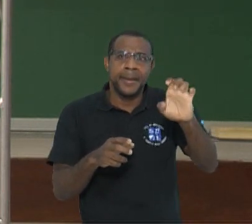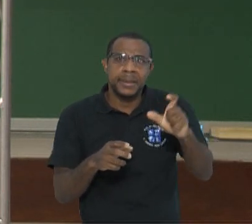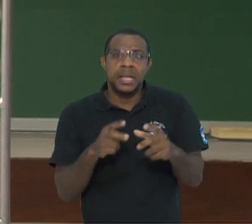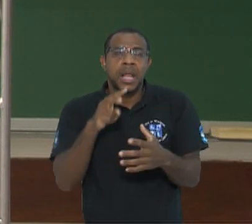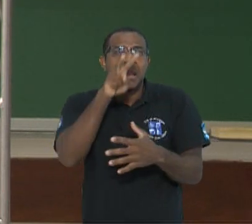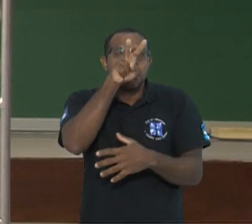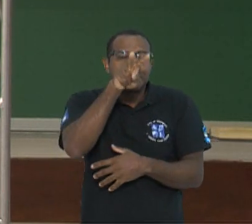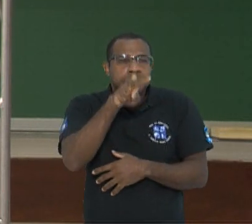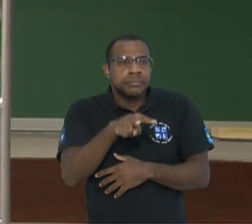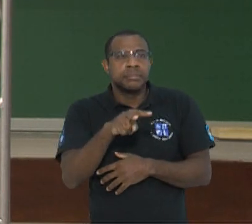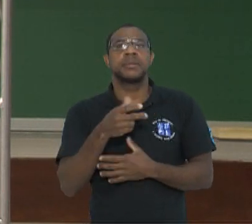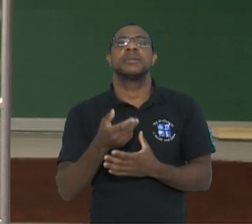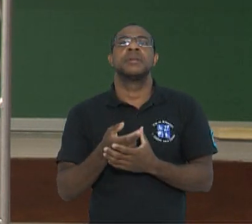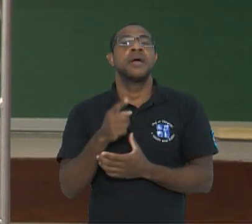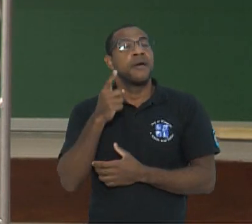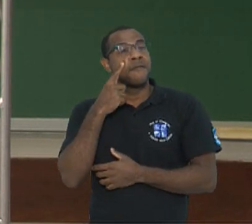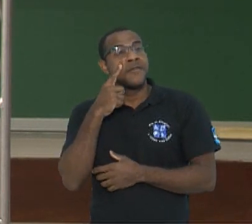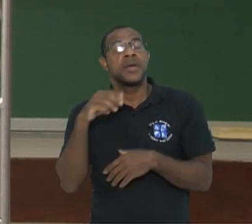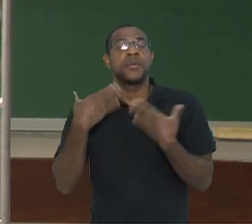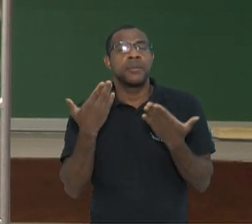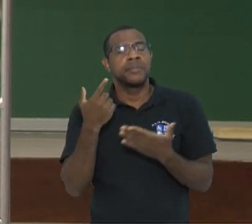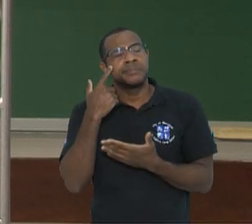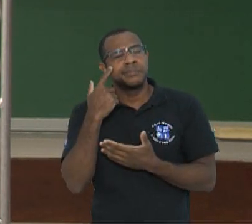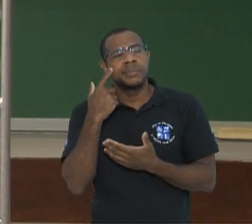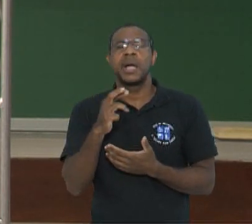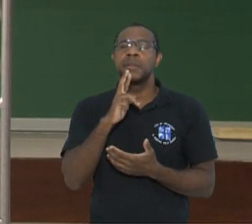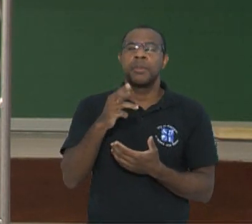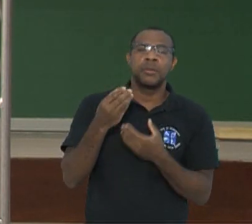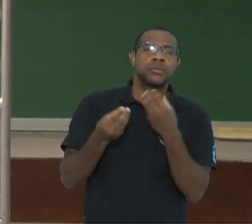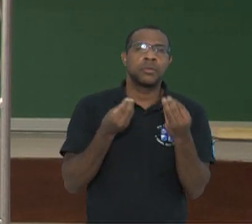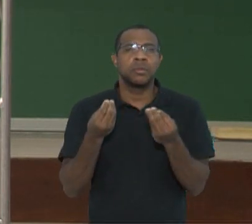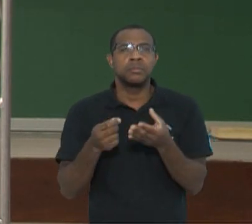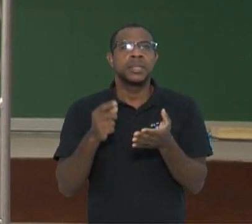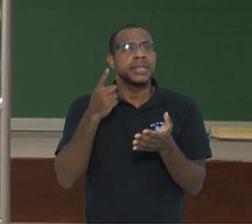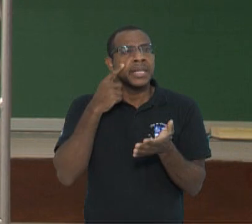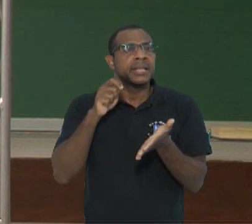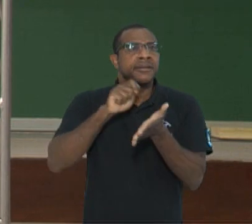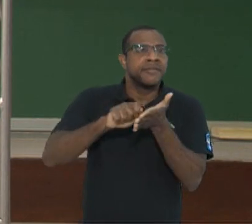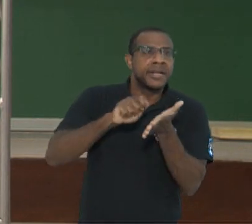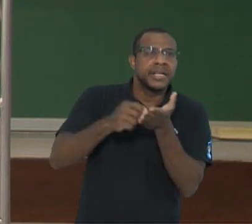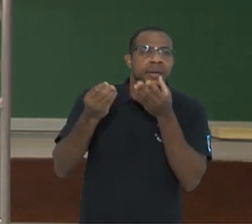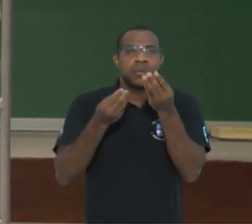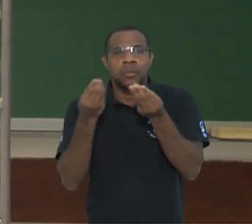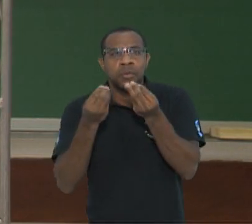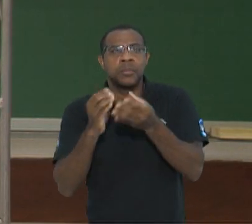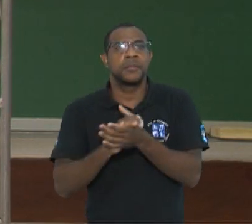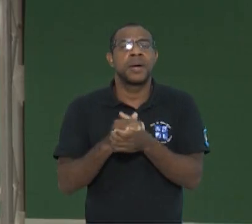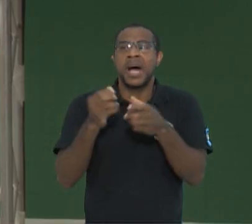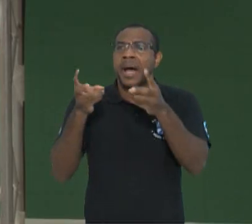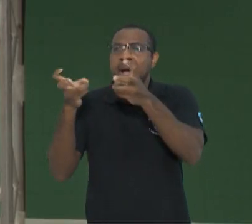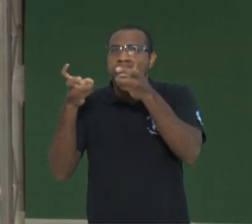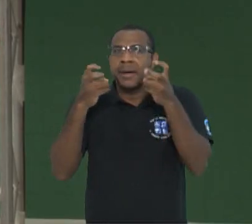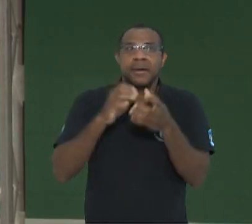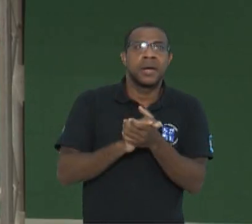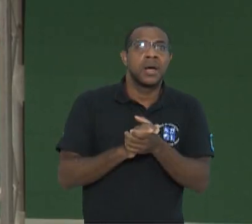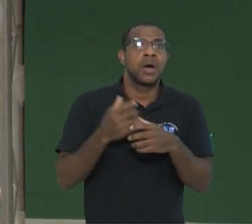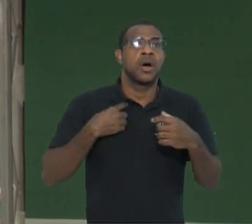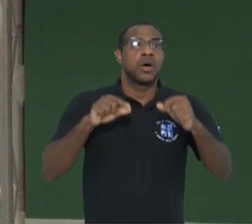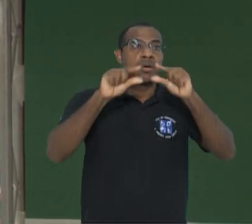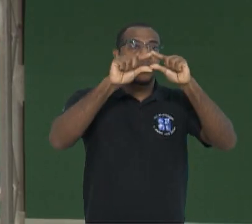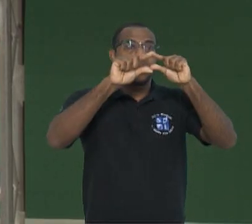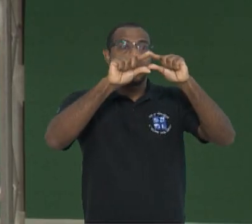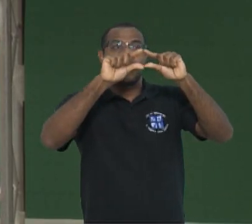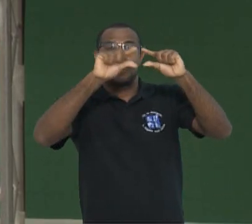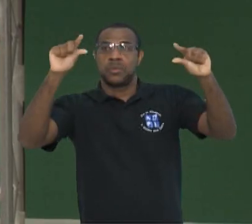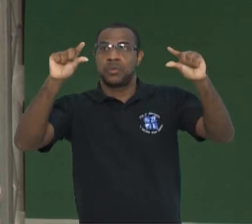conclua para você qual será a resposta e daí daqui a pouco eu volto para a gente verificar. Então aqui, de acordo com os elementos